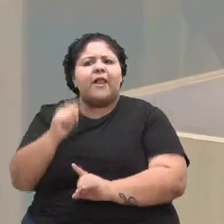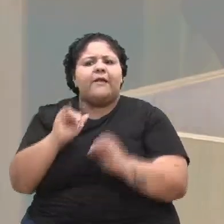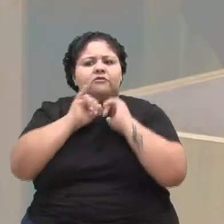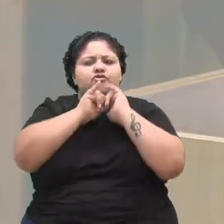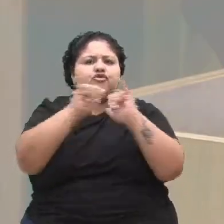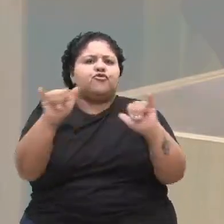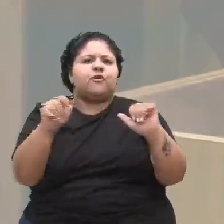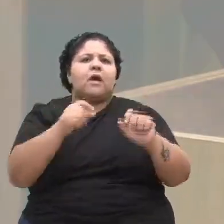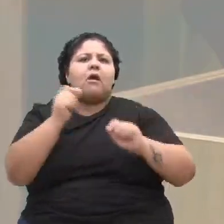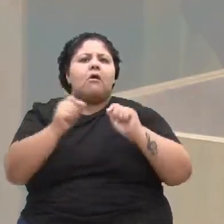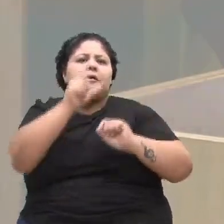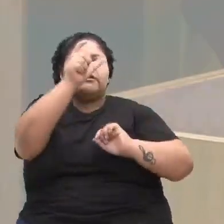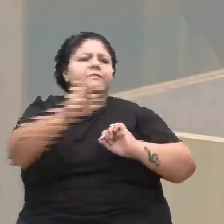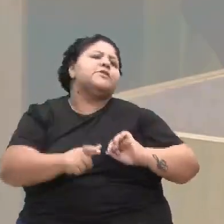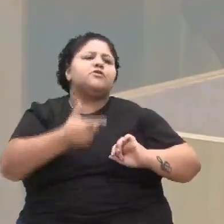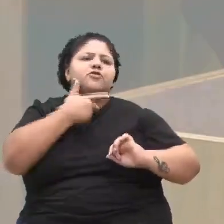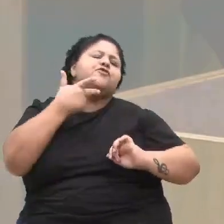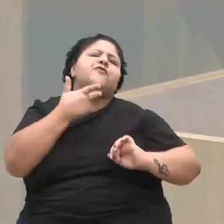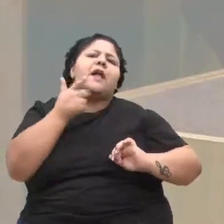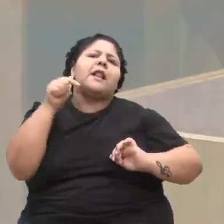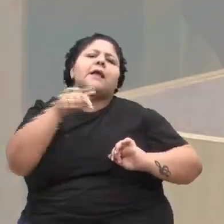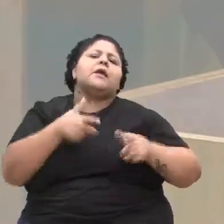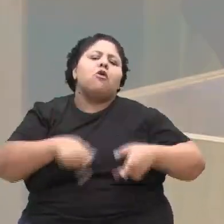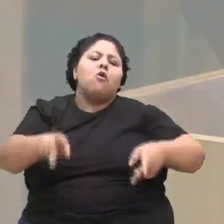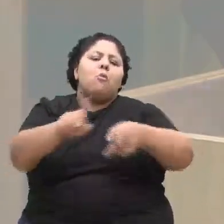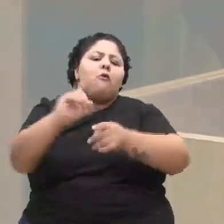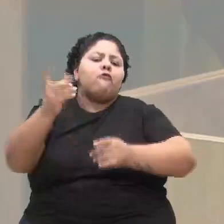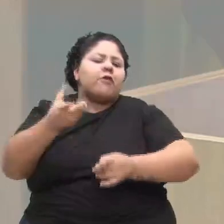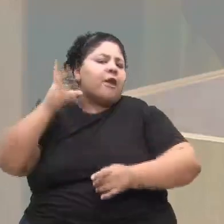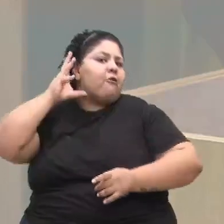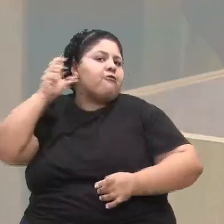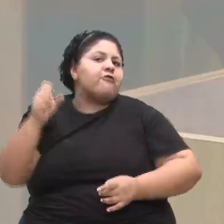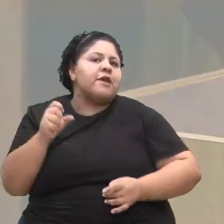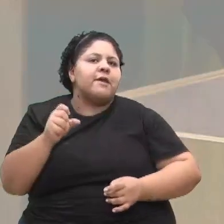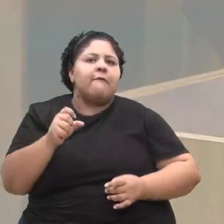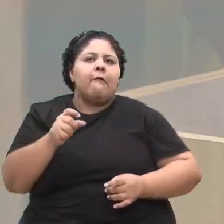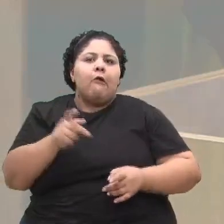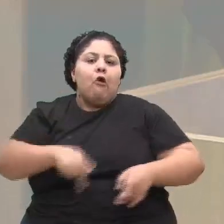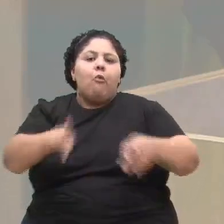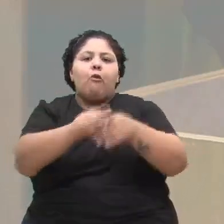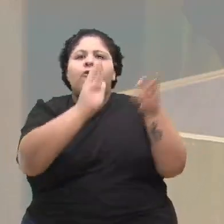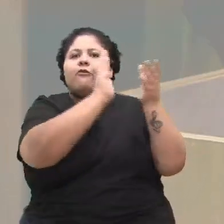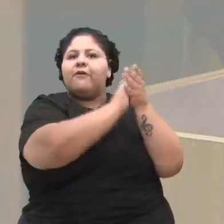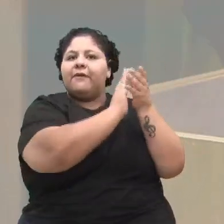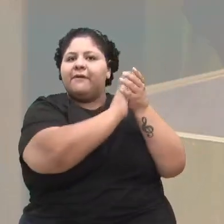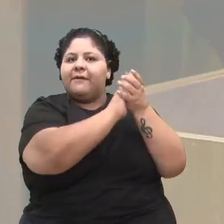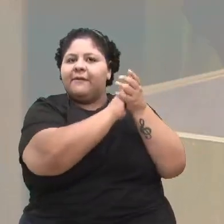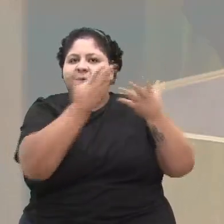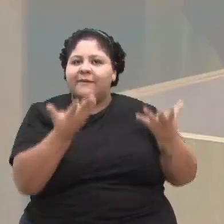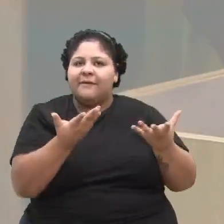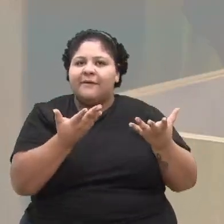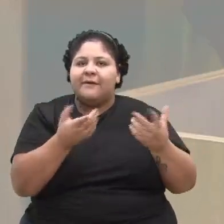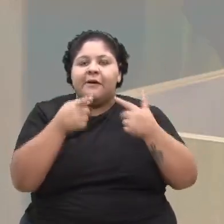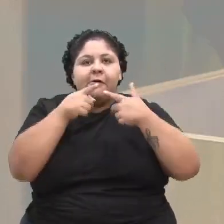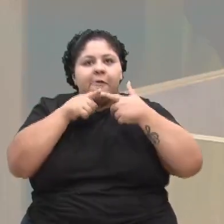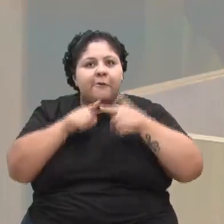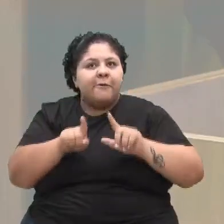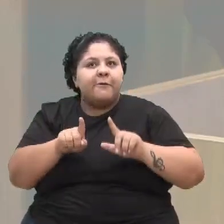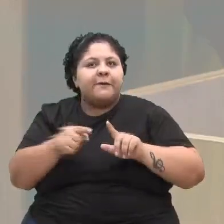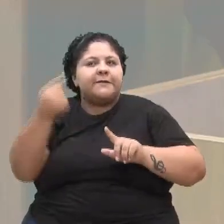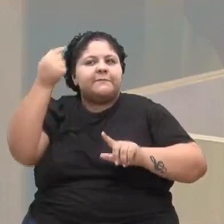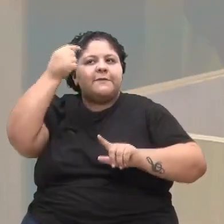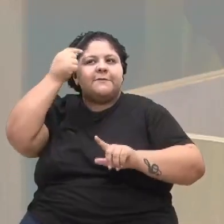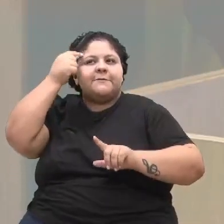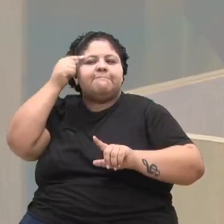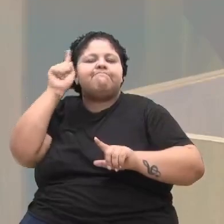Divulgar quando que as pessoas dizem aquilo que o povo quer ouvir, porque daí o povo aplaude. Mas por trás o cara está dizendo, opa, vou ganhar uns votinhos fácil